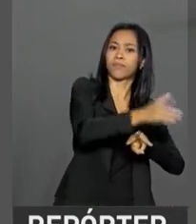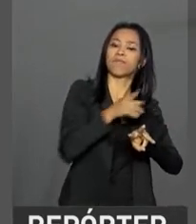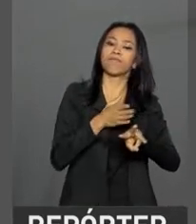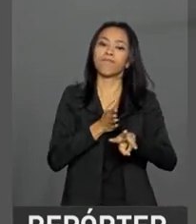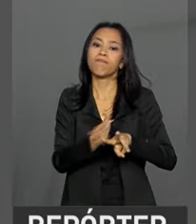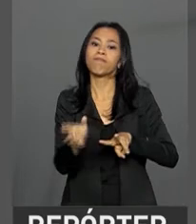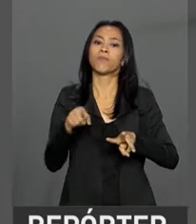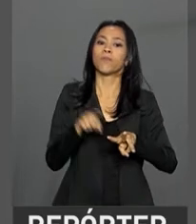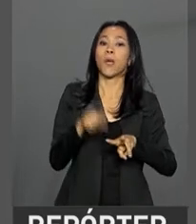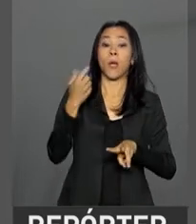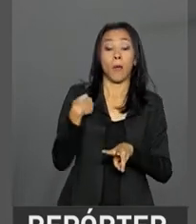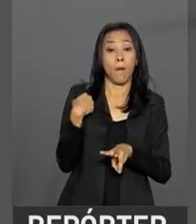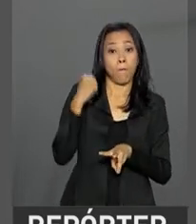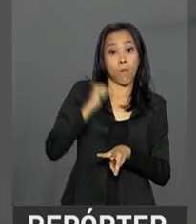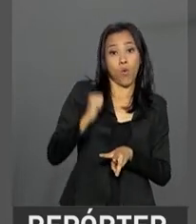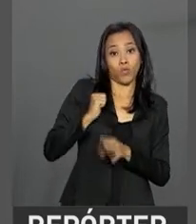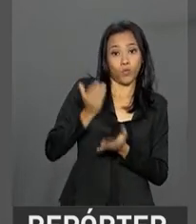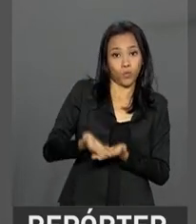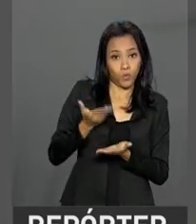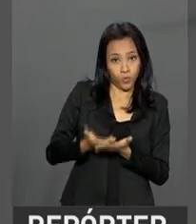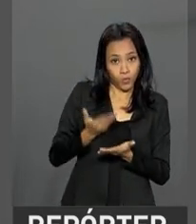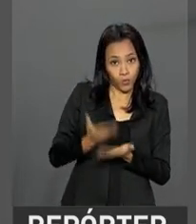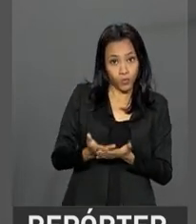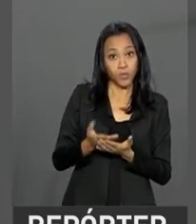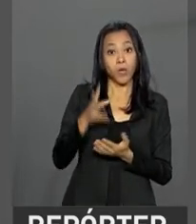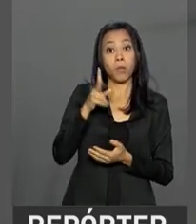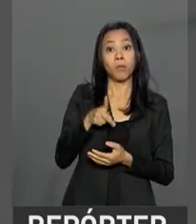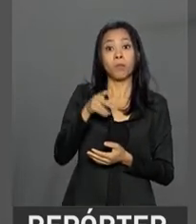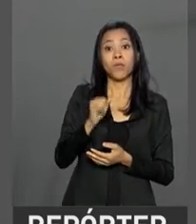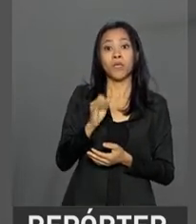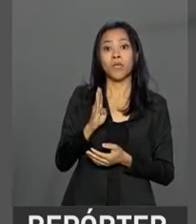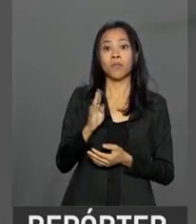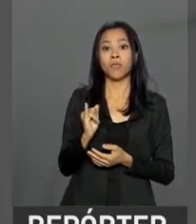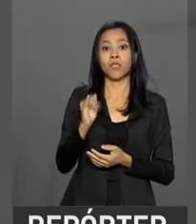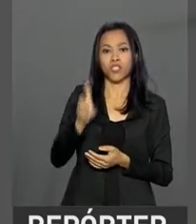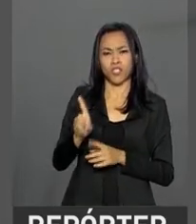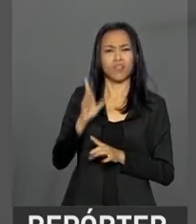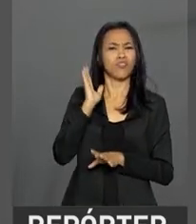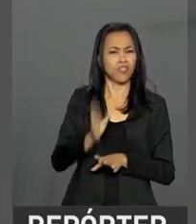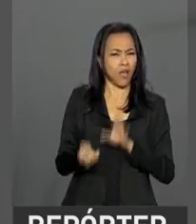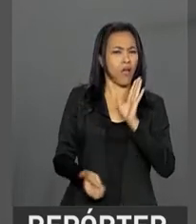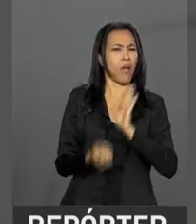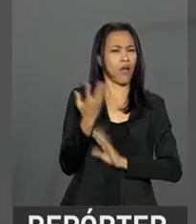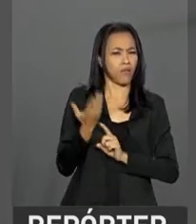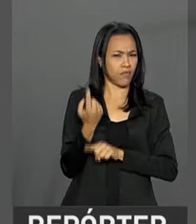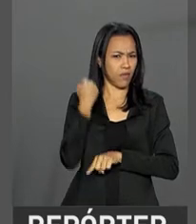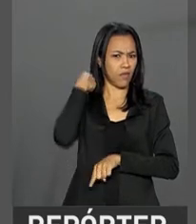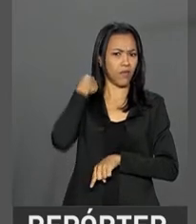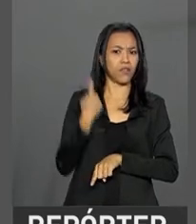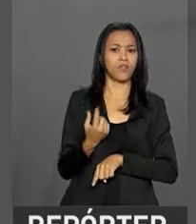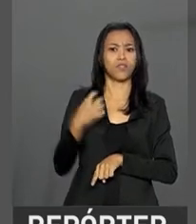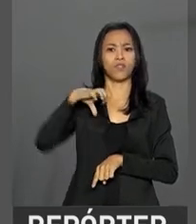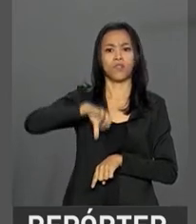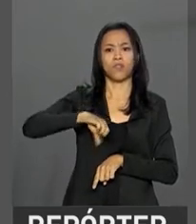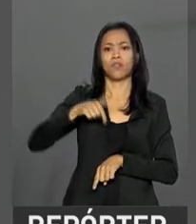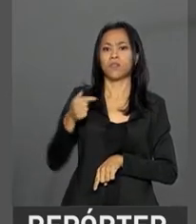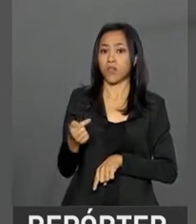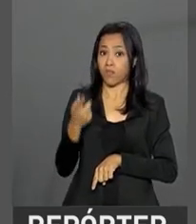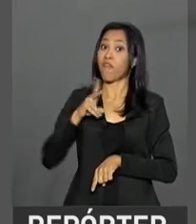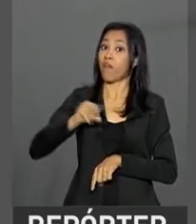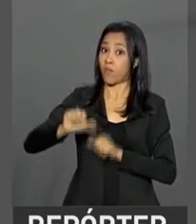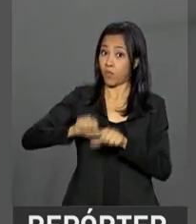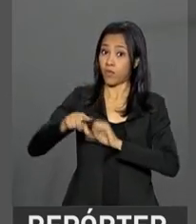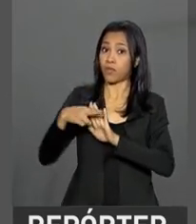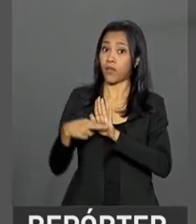de bolsas de iniciação à docência o pibid que existe desde 2007 mas vai ter modificações o